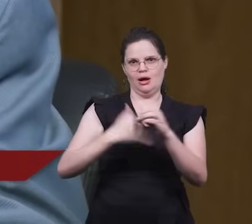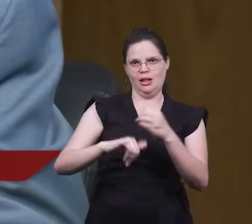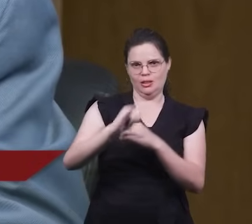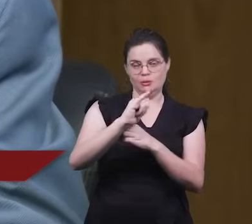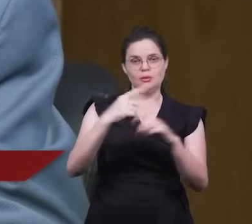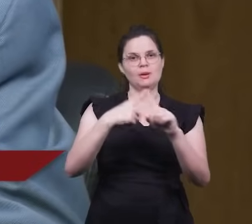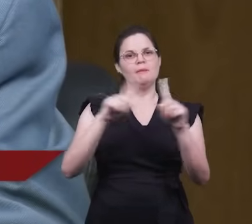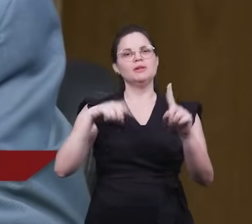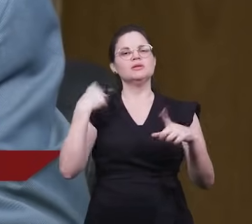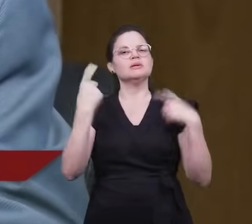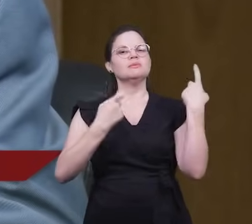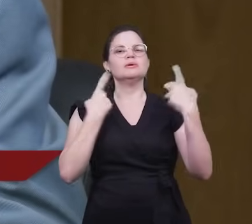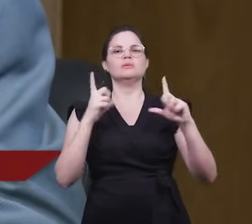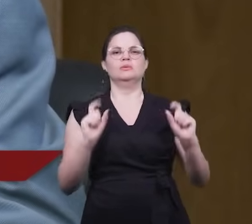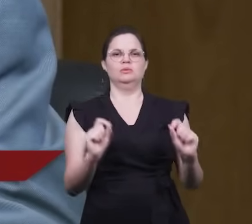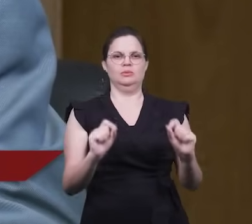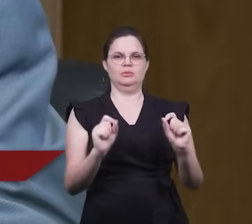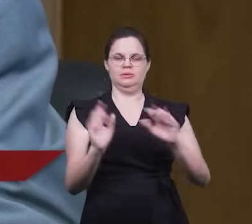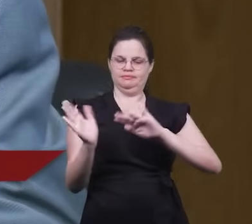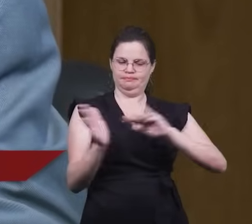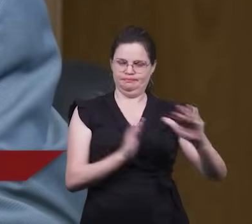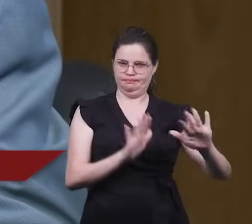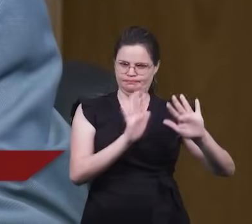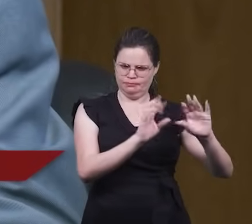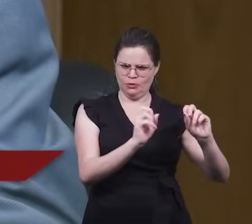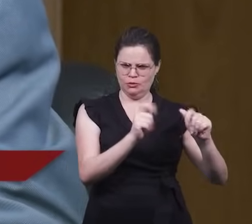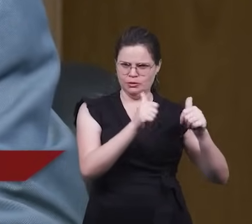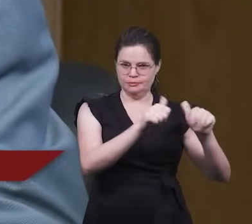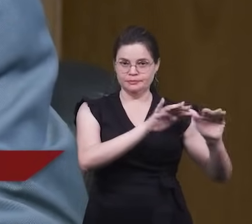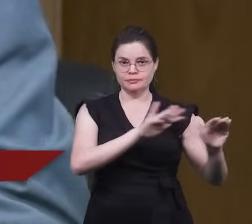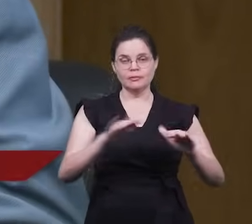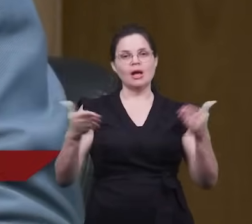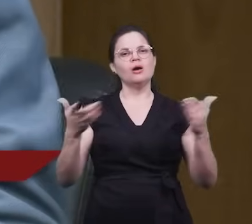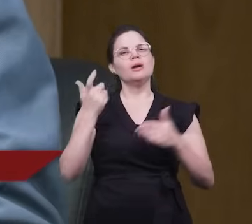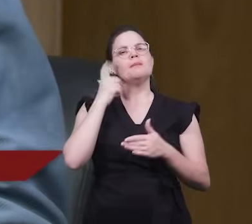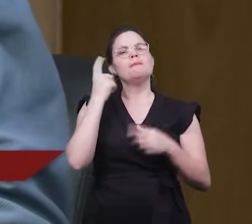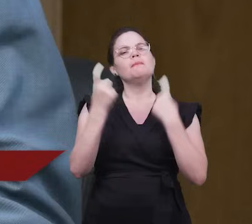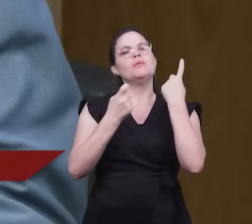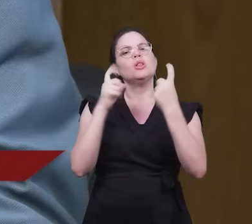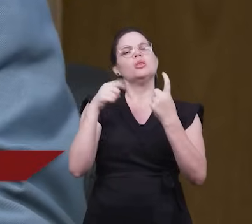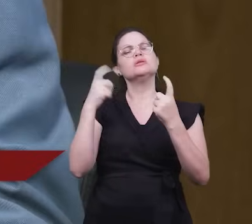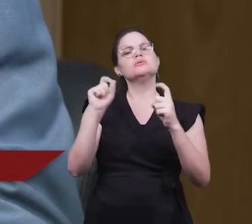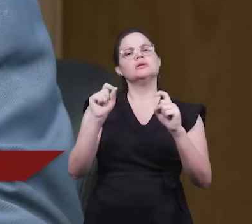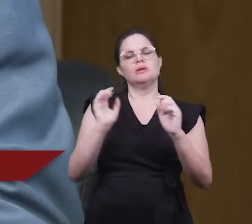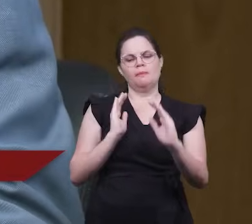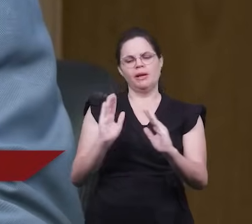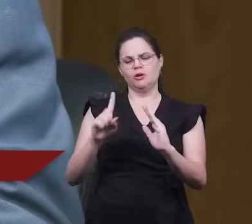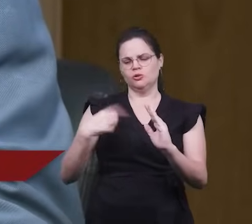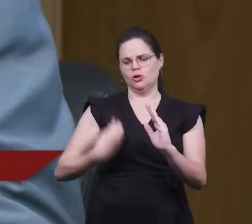Nossa preocupação é saber onde nós estamos. Nós estamos indo para onde?